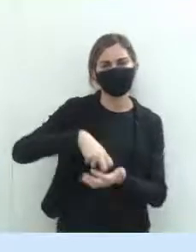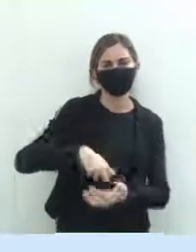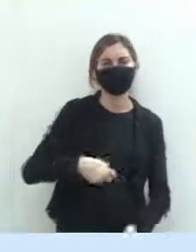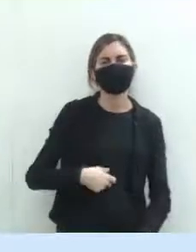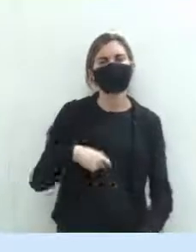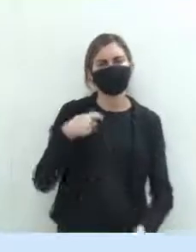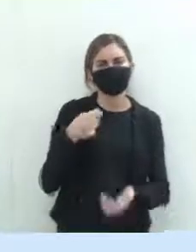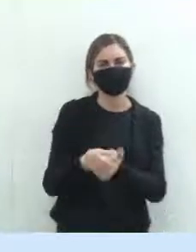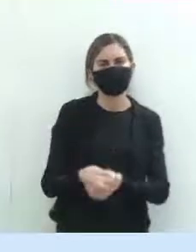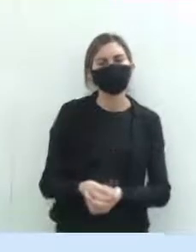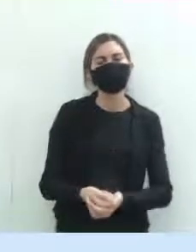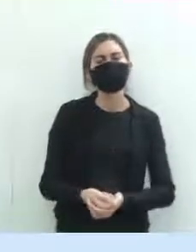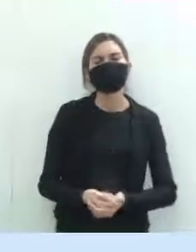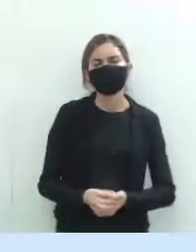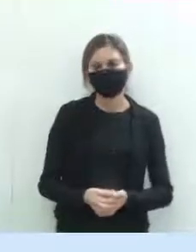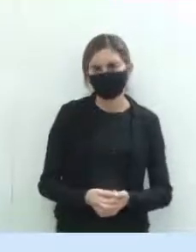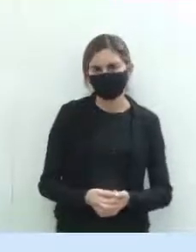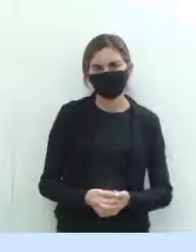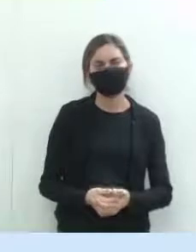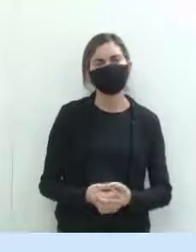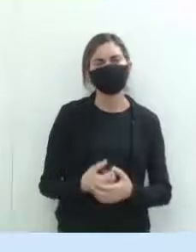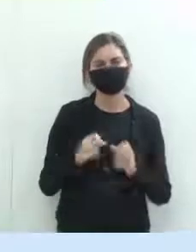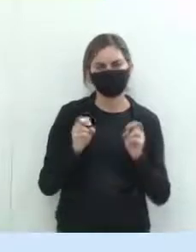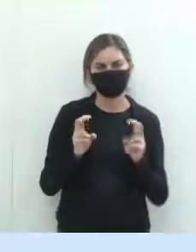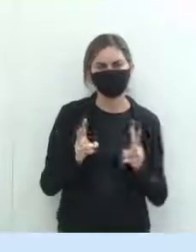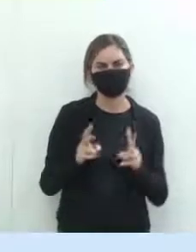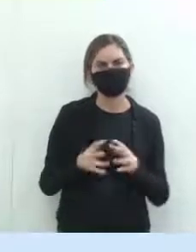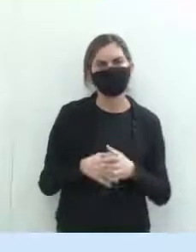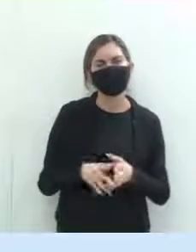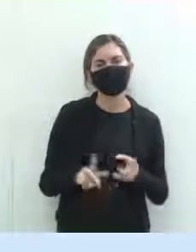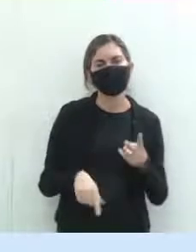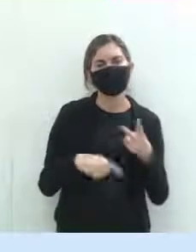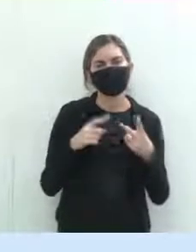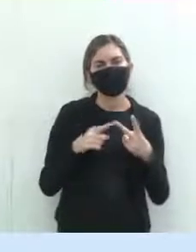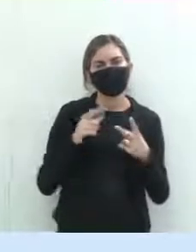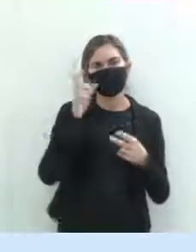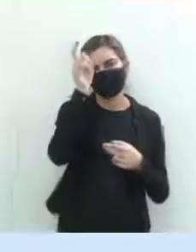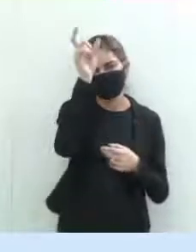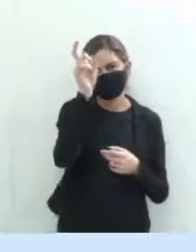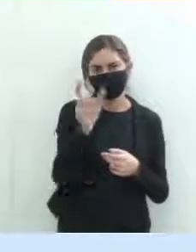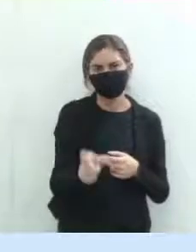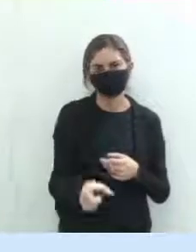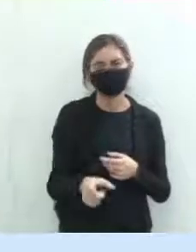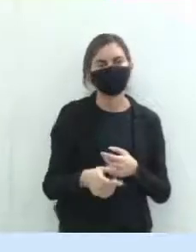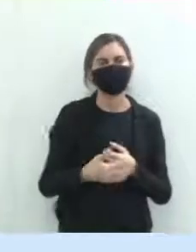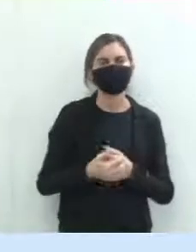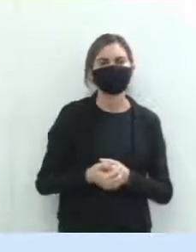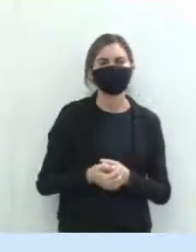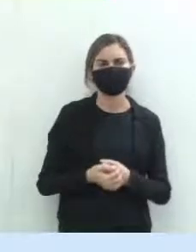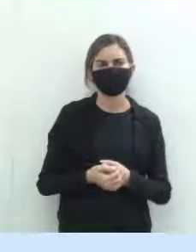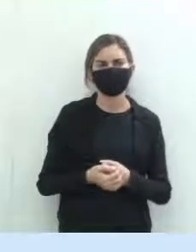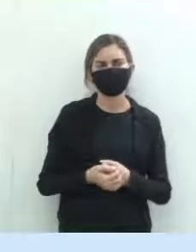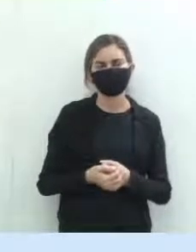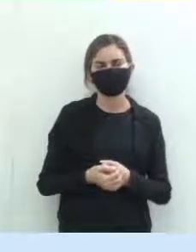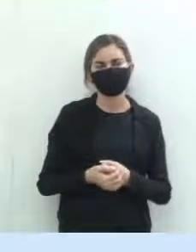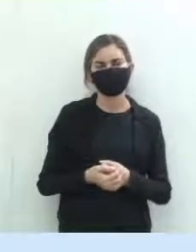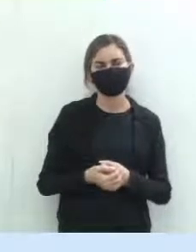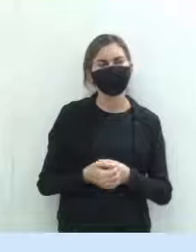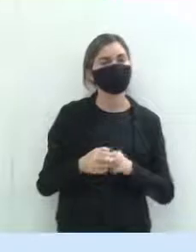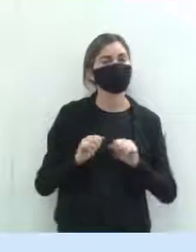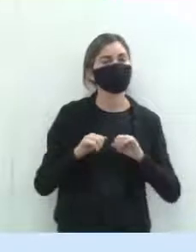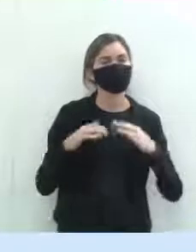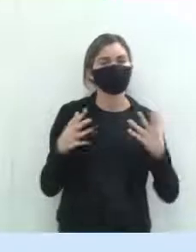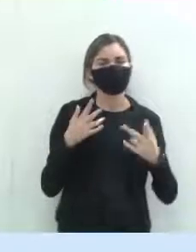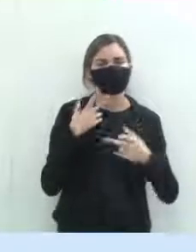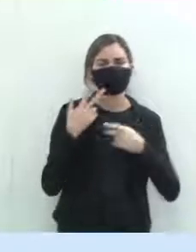questões. Certo? Eu tenho que pagar por isso, ok? Vamos à segunda parte aqui do slide. Quando eu